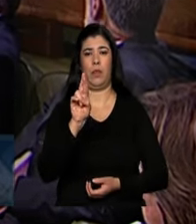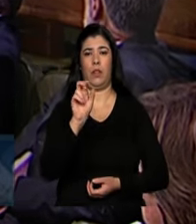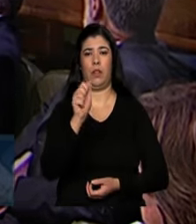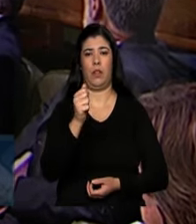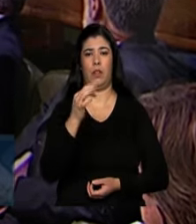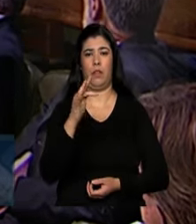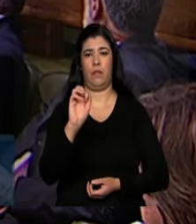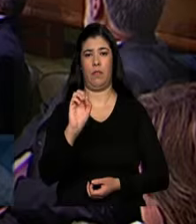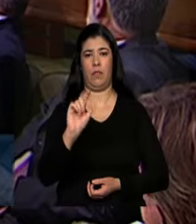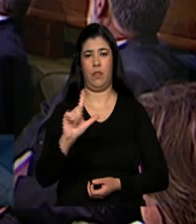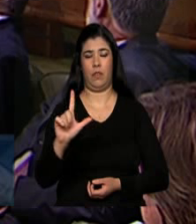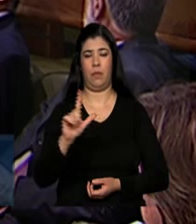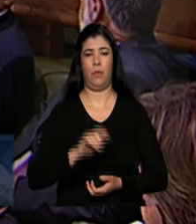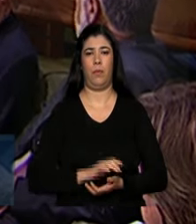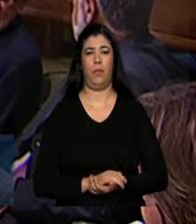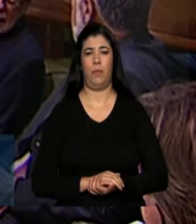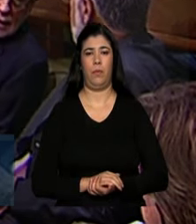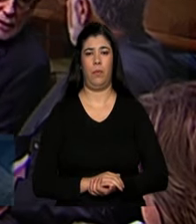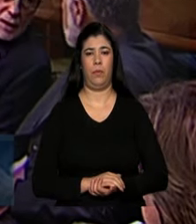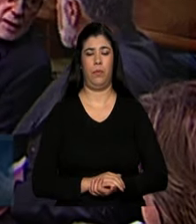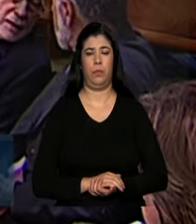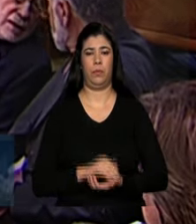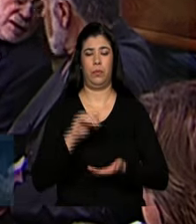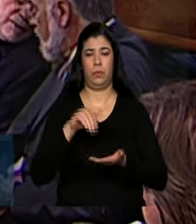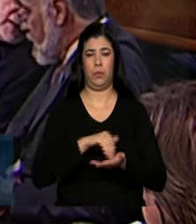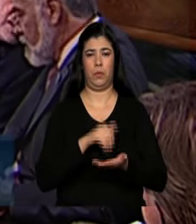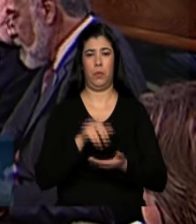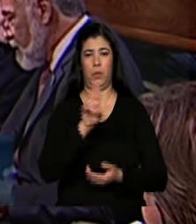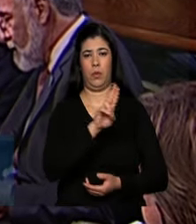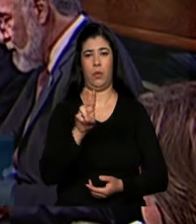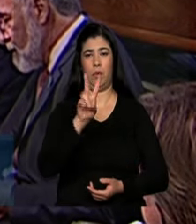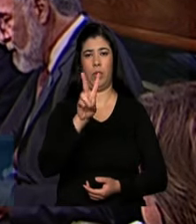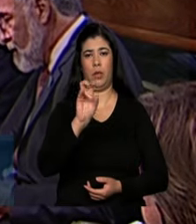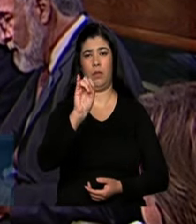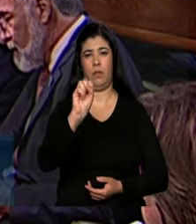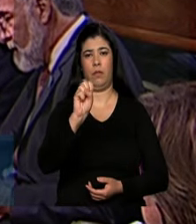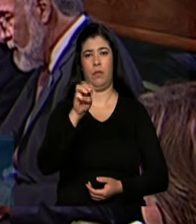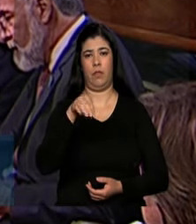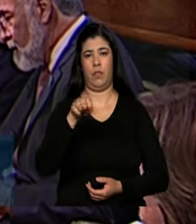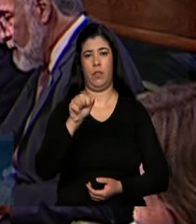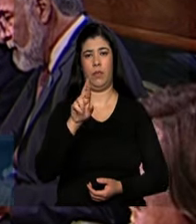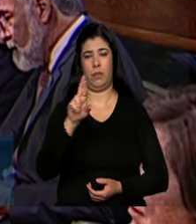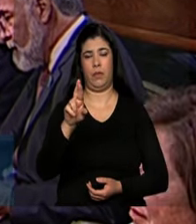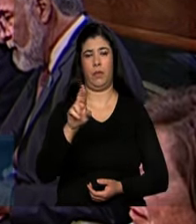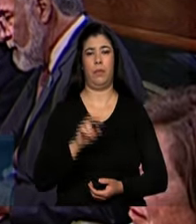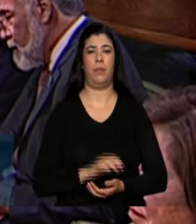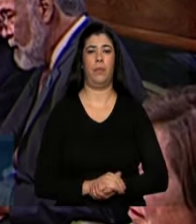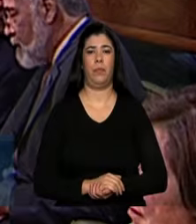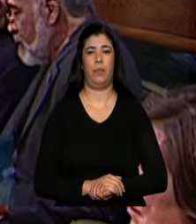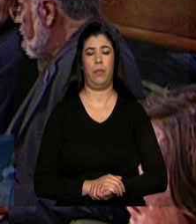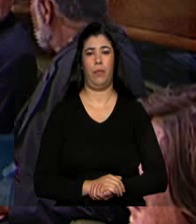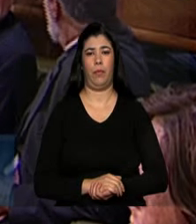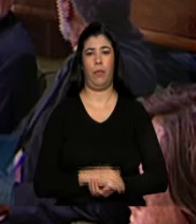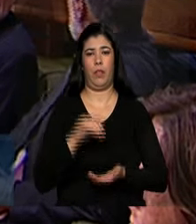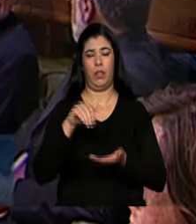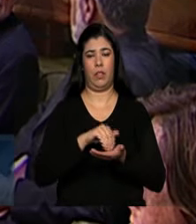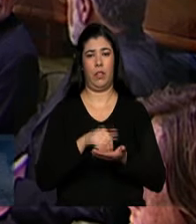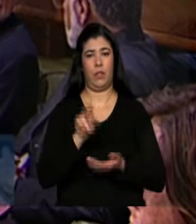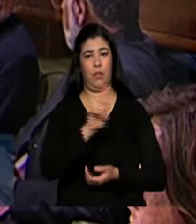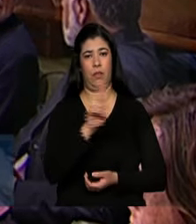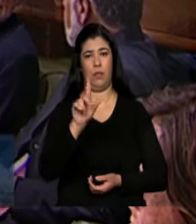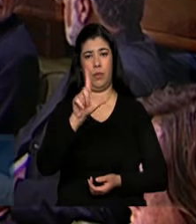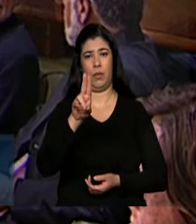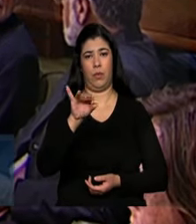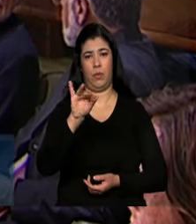Braga Veloso Pacheco, secretário Vismar Ravagnani Duarte Silva, secretário